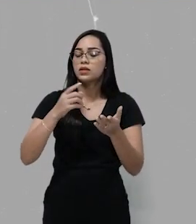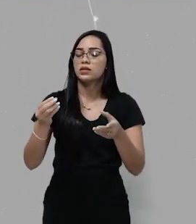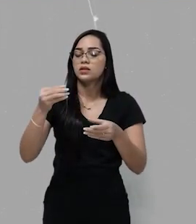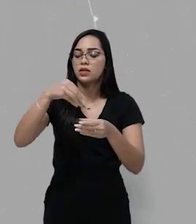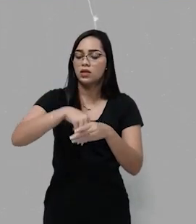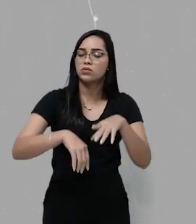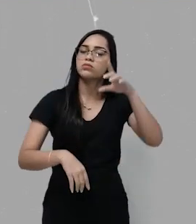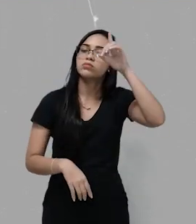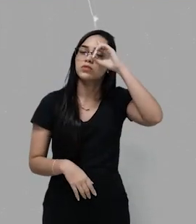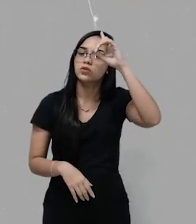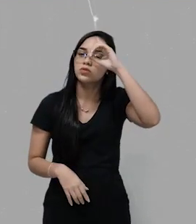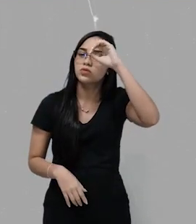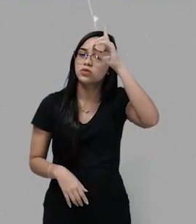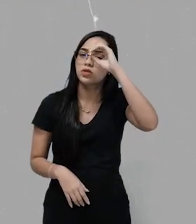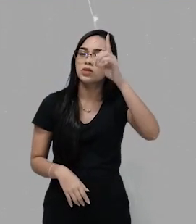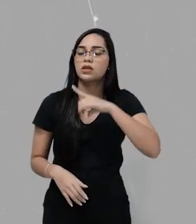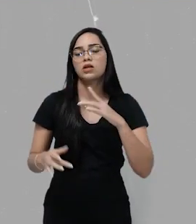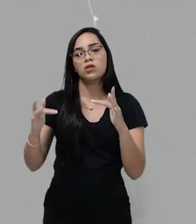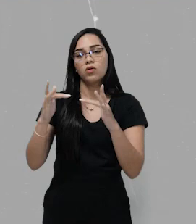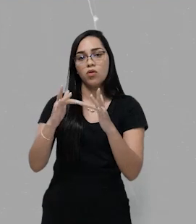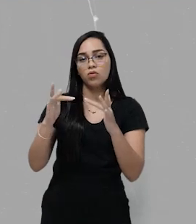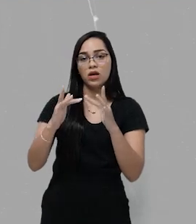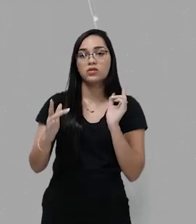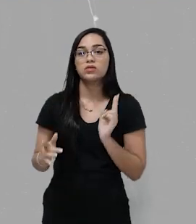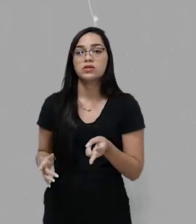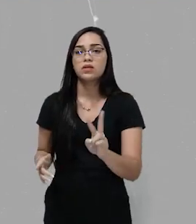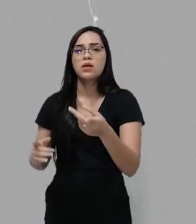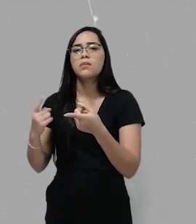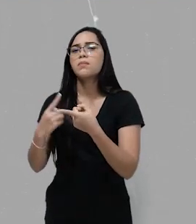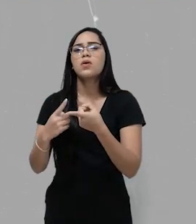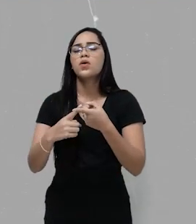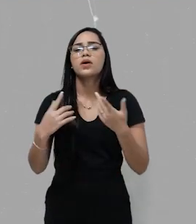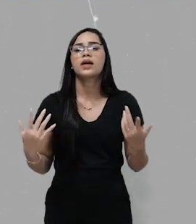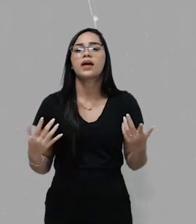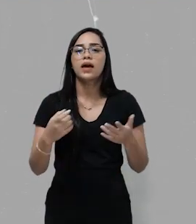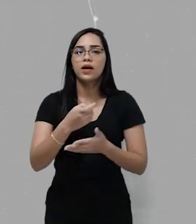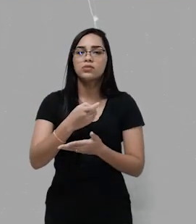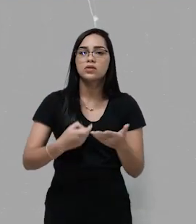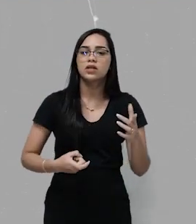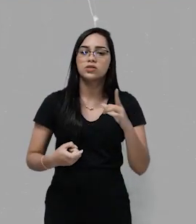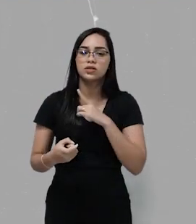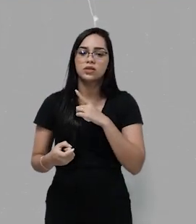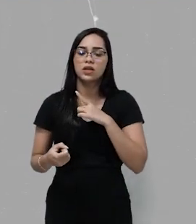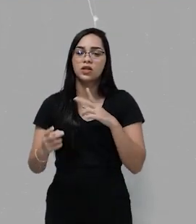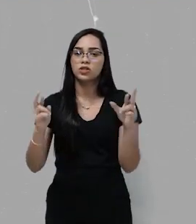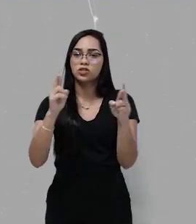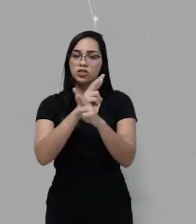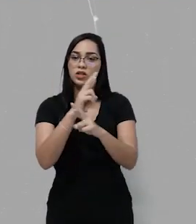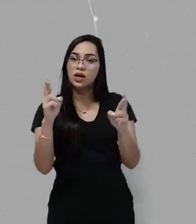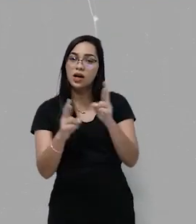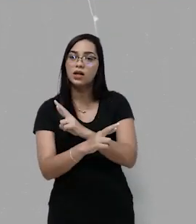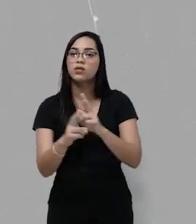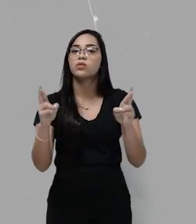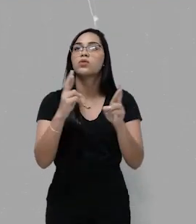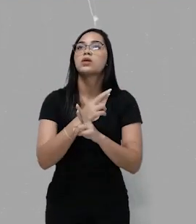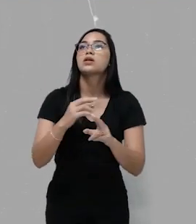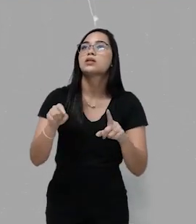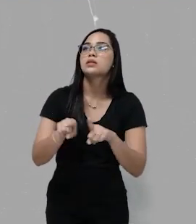nosso dia a dia, estamos em contato com ele. Por quê? Porque é um texto carregado de diálogos, né? Nós dialogamos.